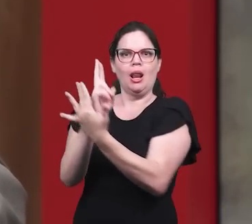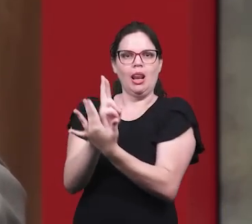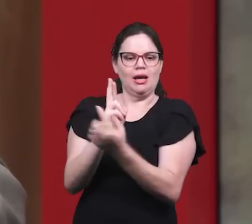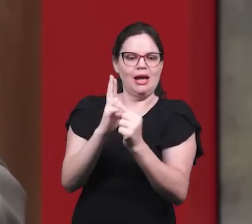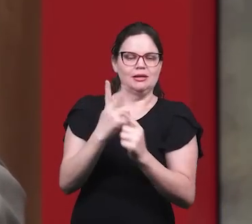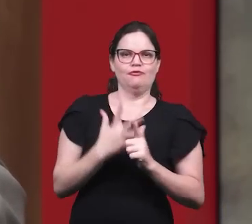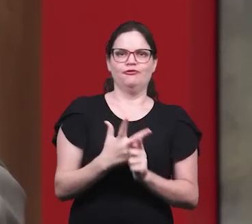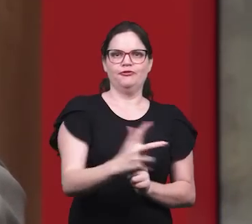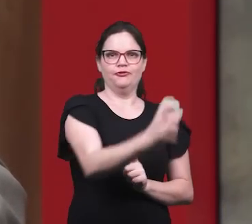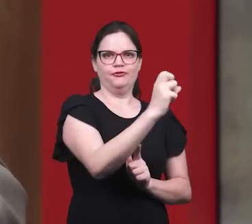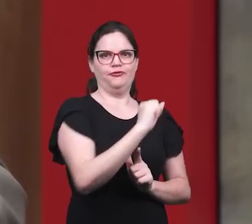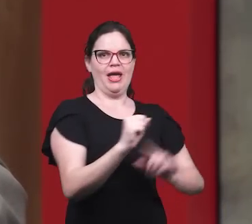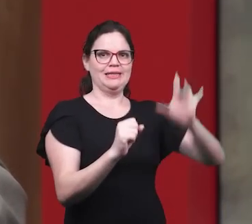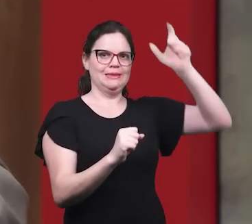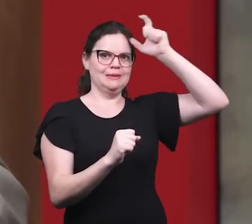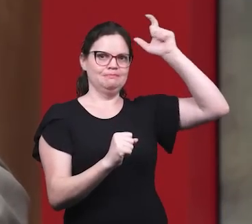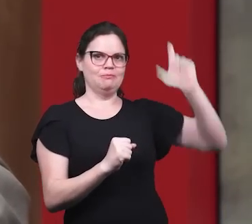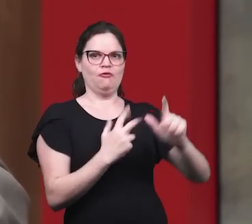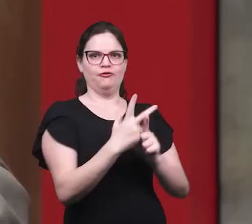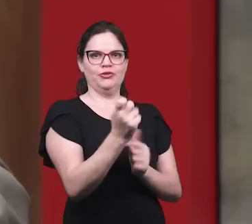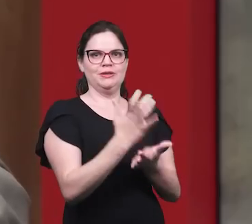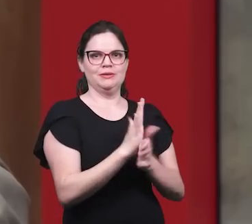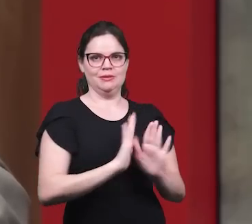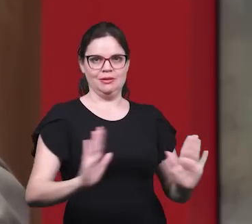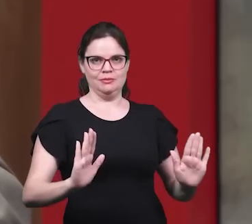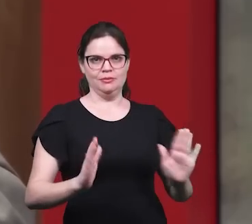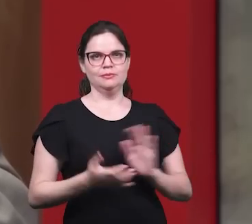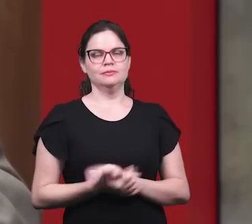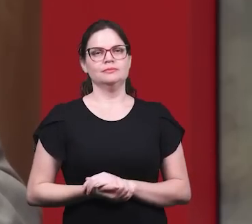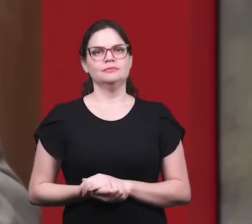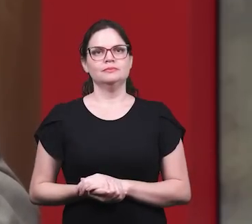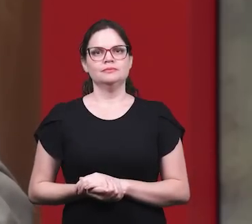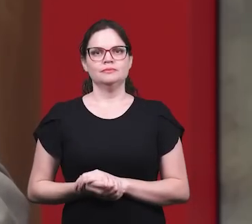na segunda carta aos Tessalonicenses.